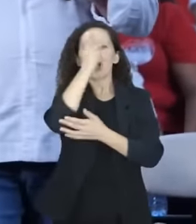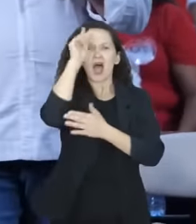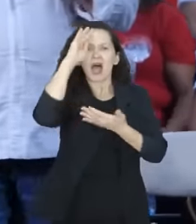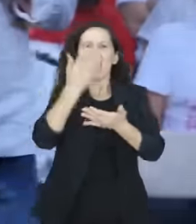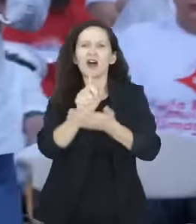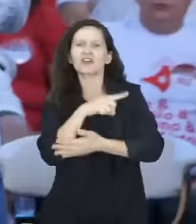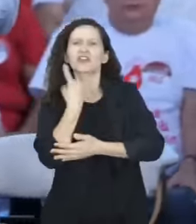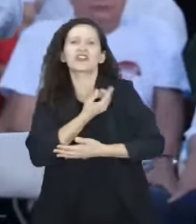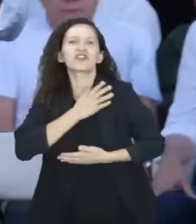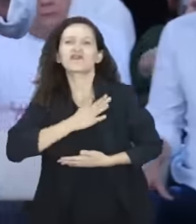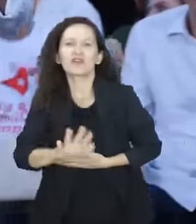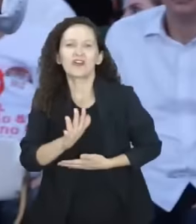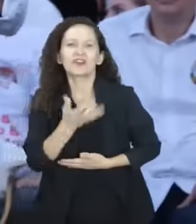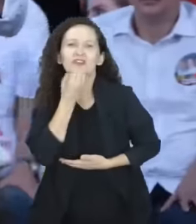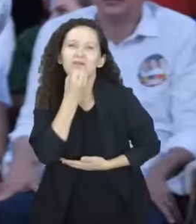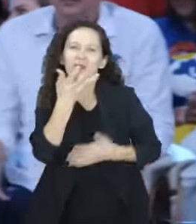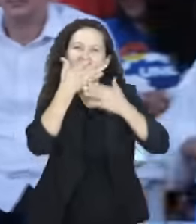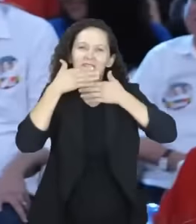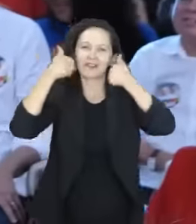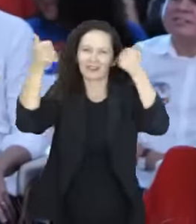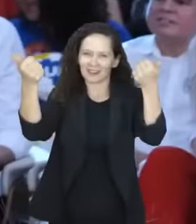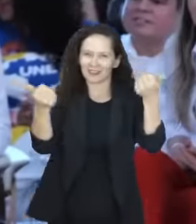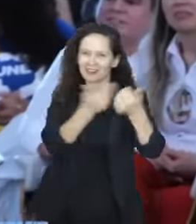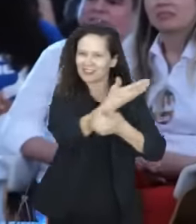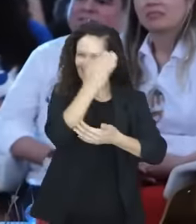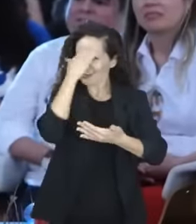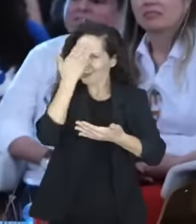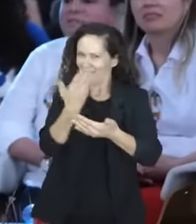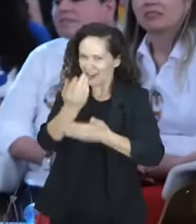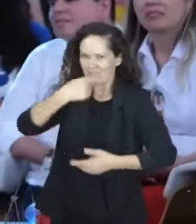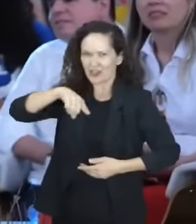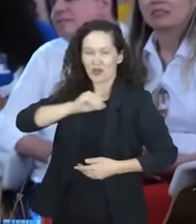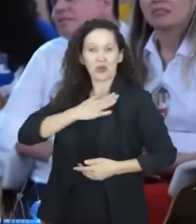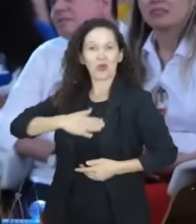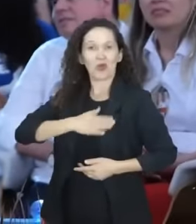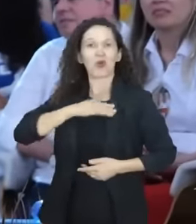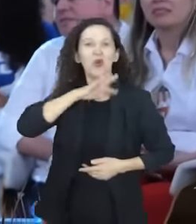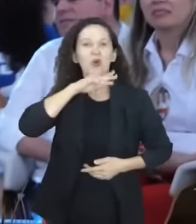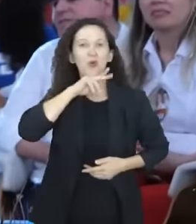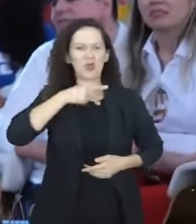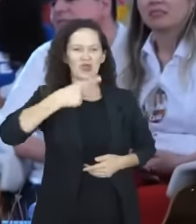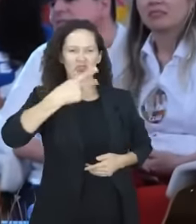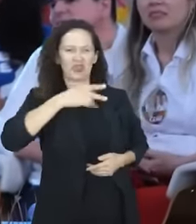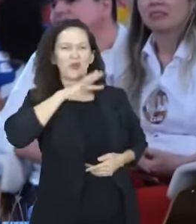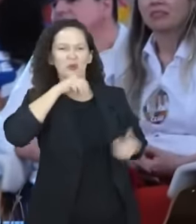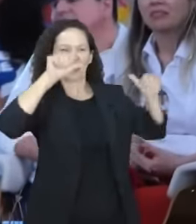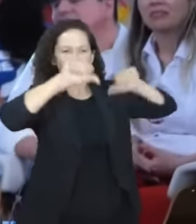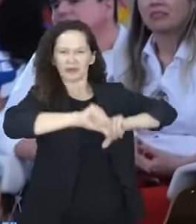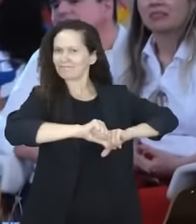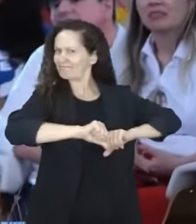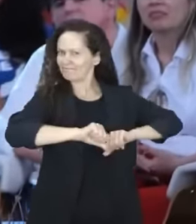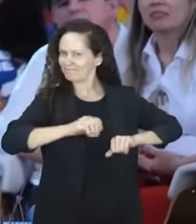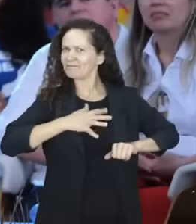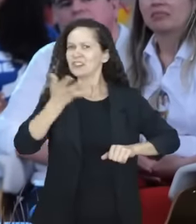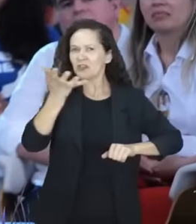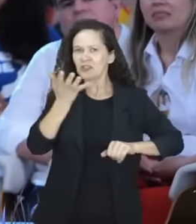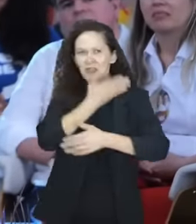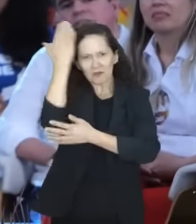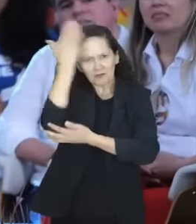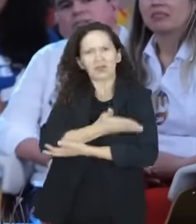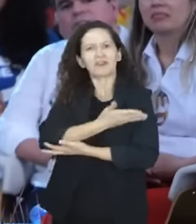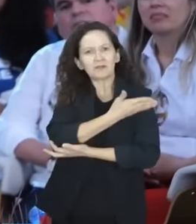boa? Quem é que acha que a gente só gosta de coisa de segunda? Eu quero provar que é possível